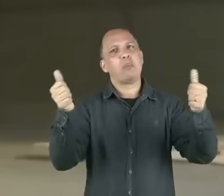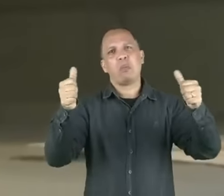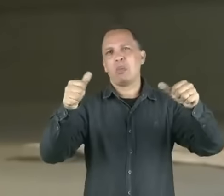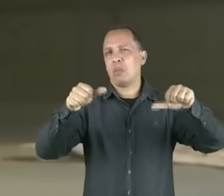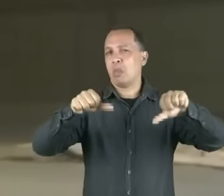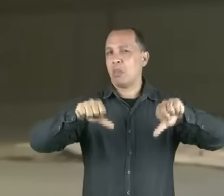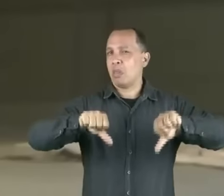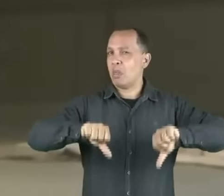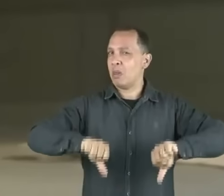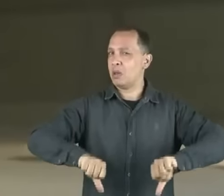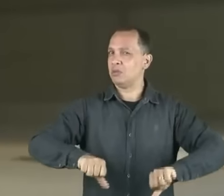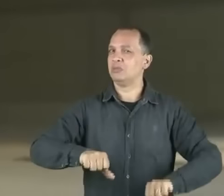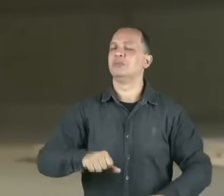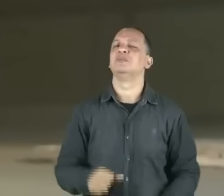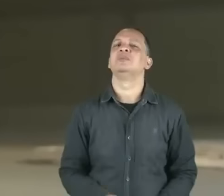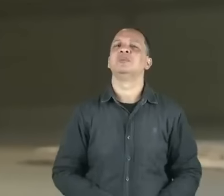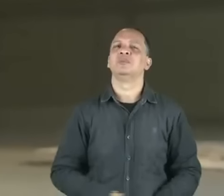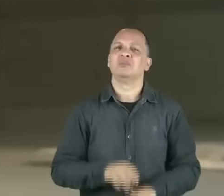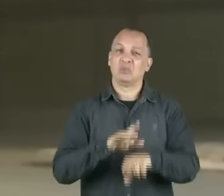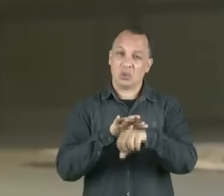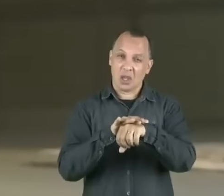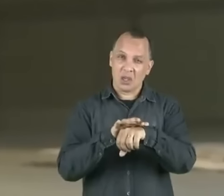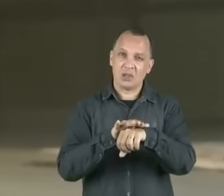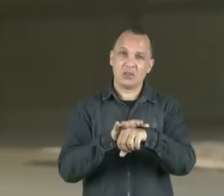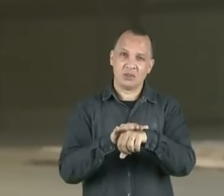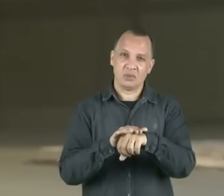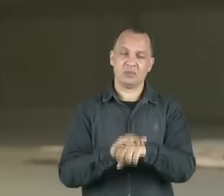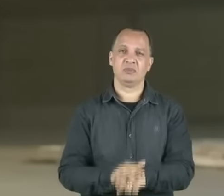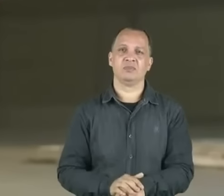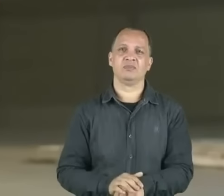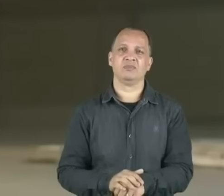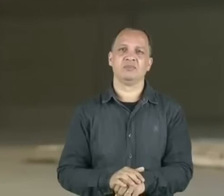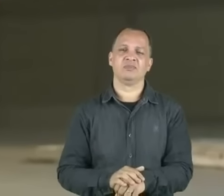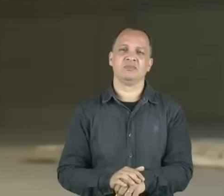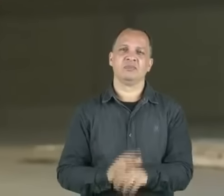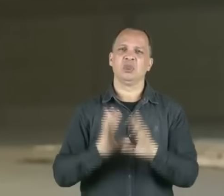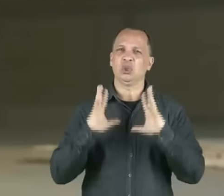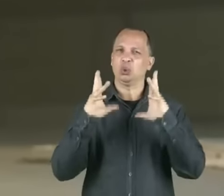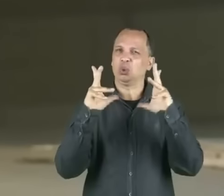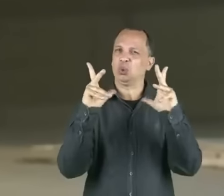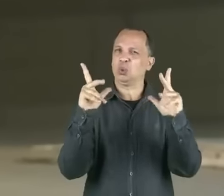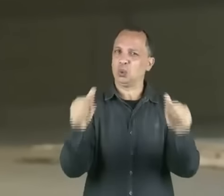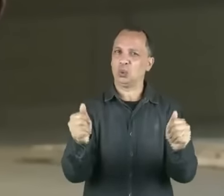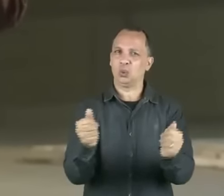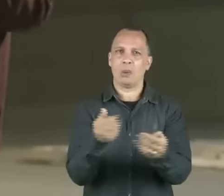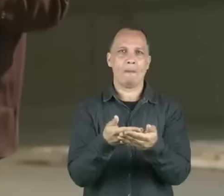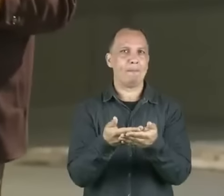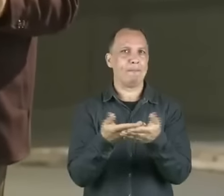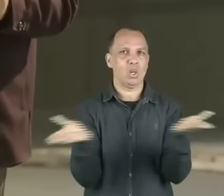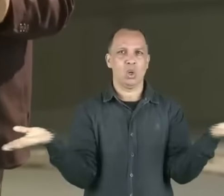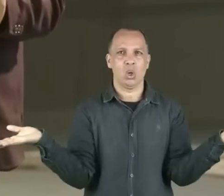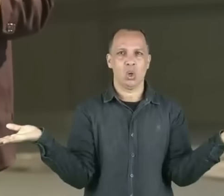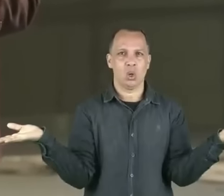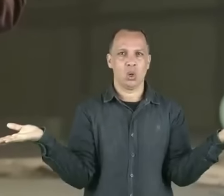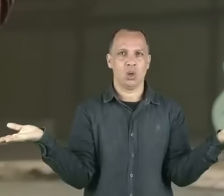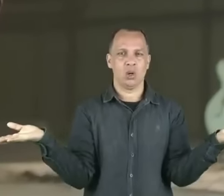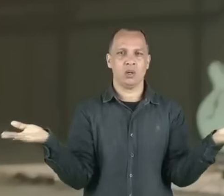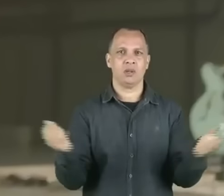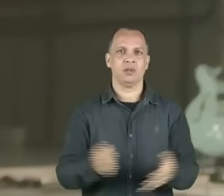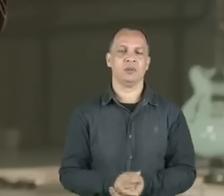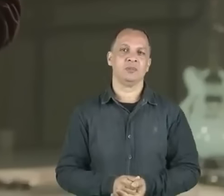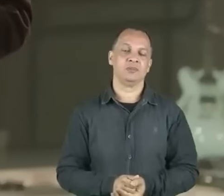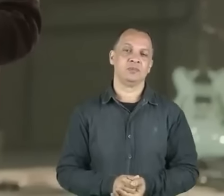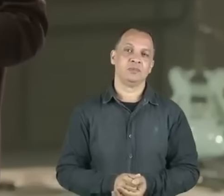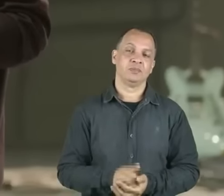reputação Oi Jô perdeu tudo Oi e a esposa de Jó disse